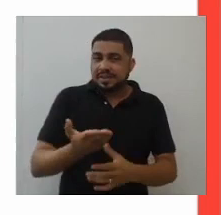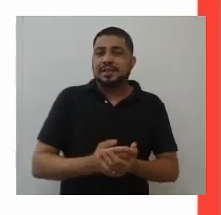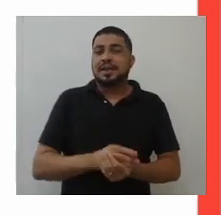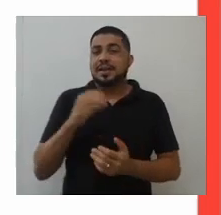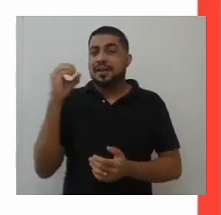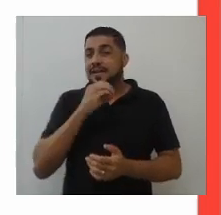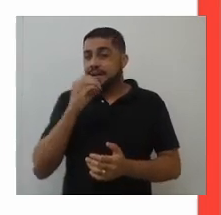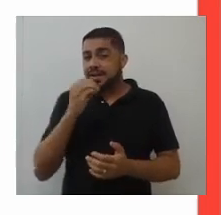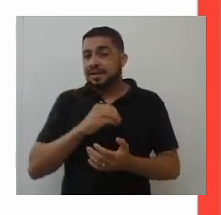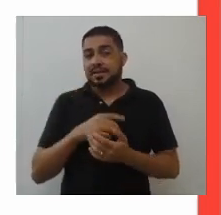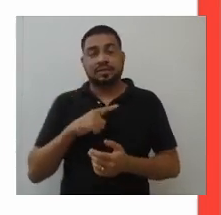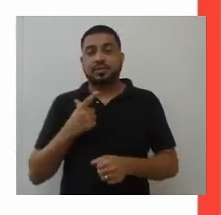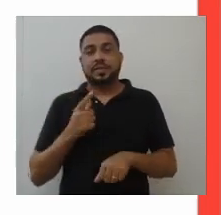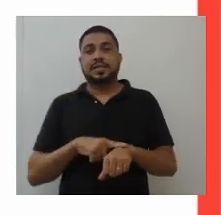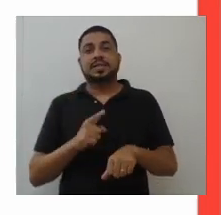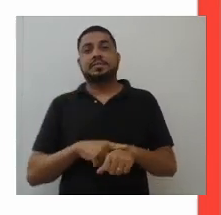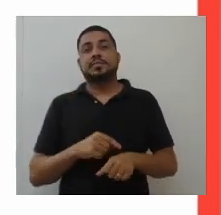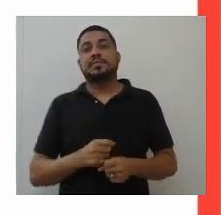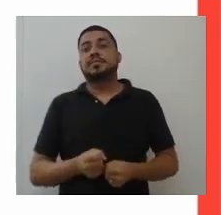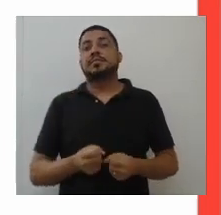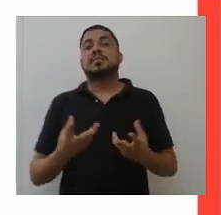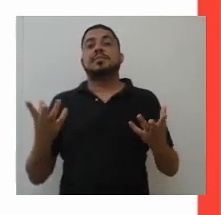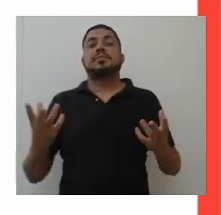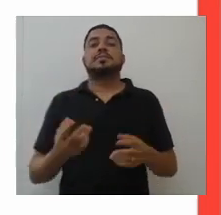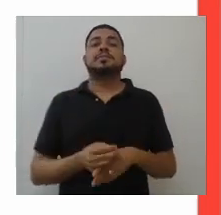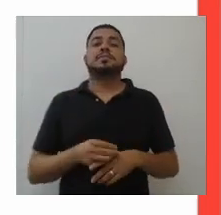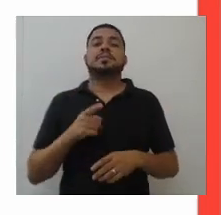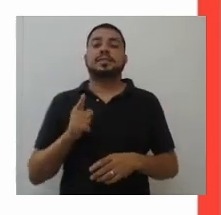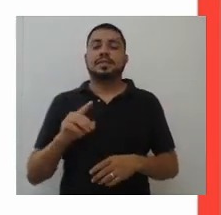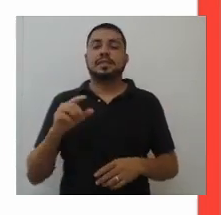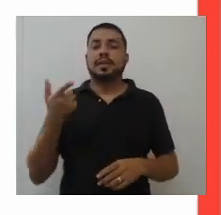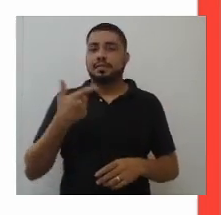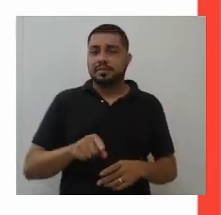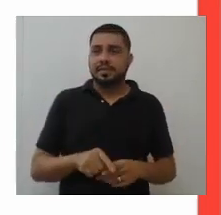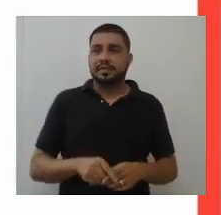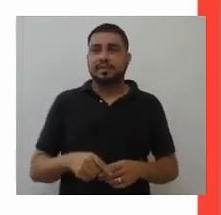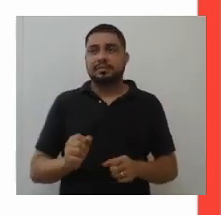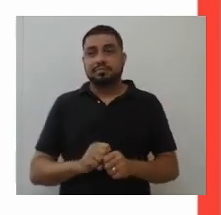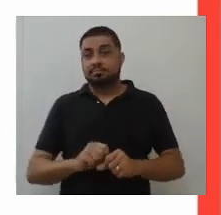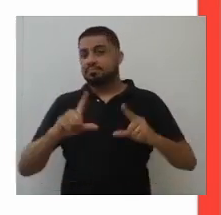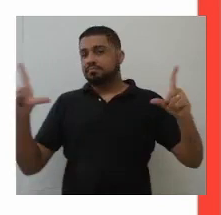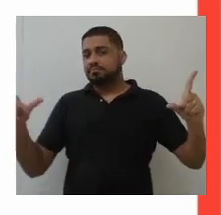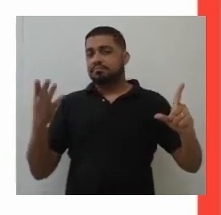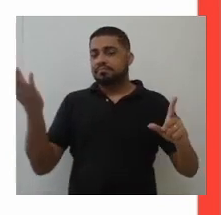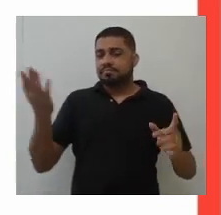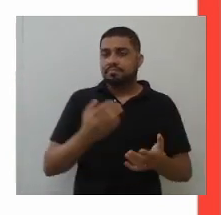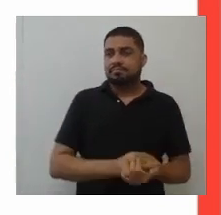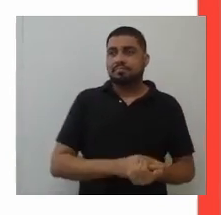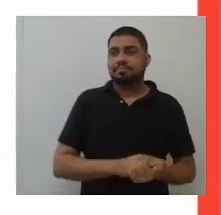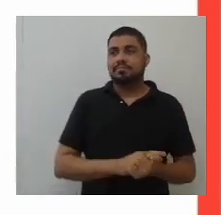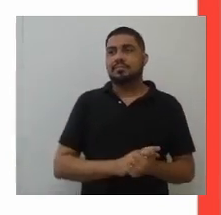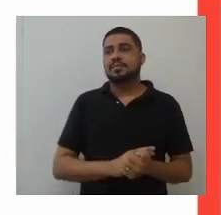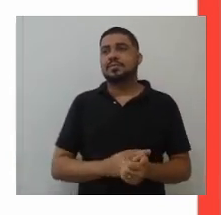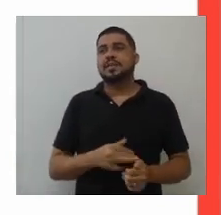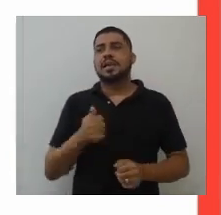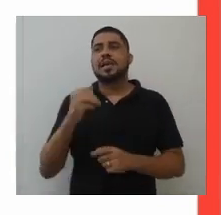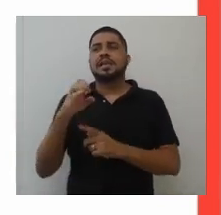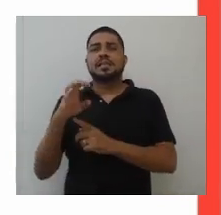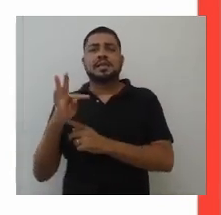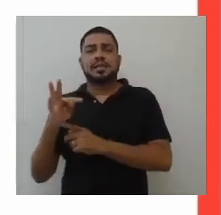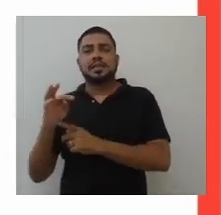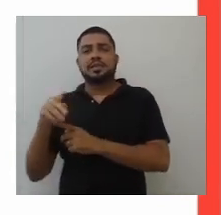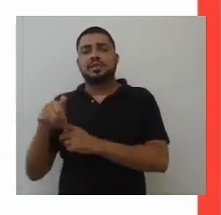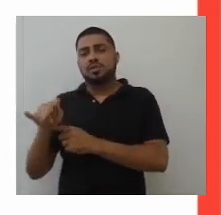bem rápido, que a gente não tem muito tempo, para que você repita. Então corta aqui para a tela. Vamos lá. Act your age.